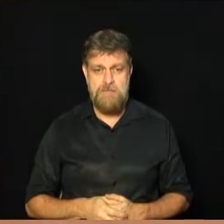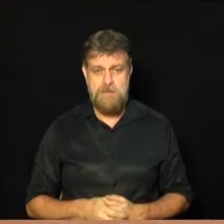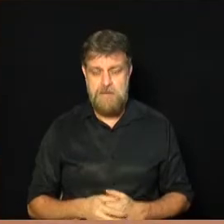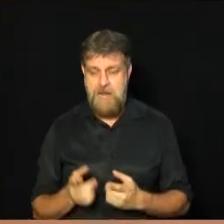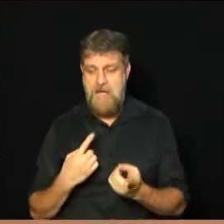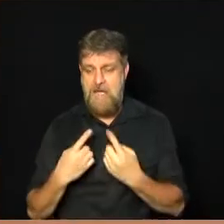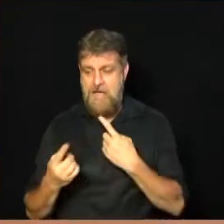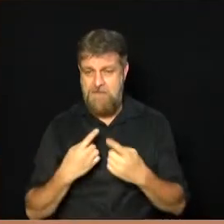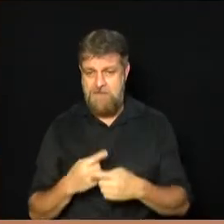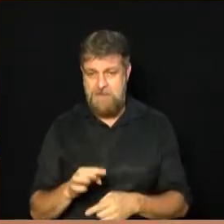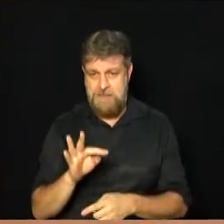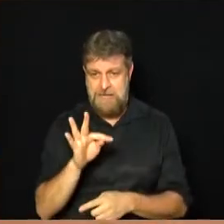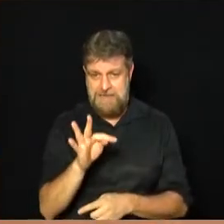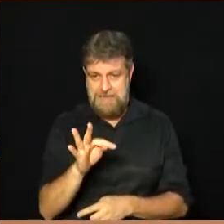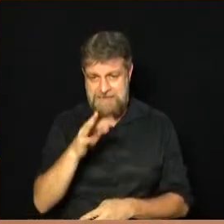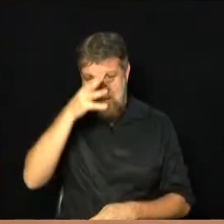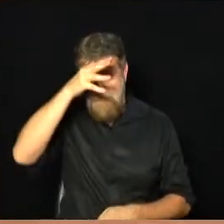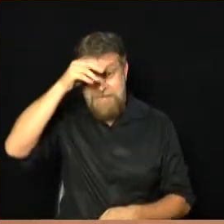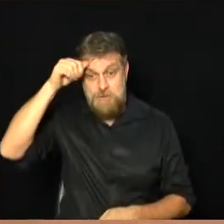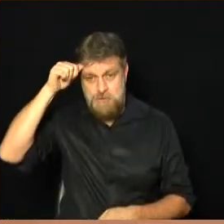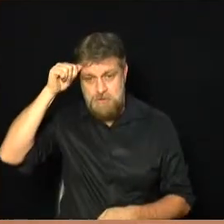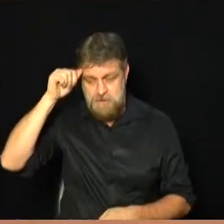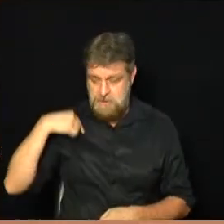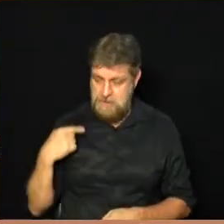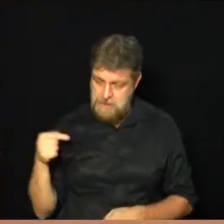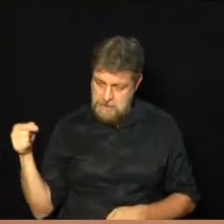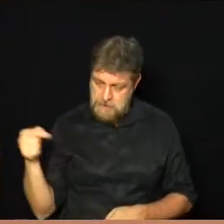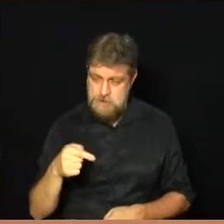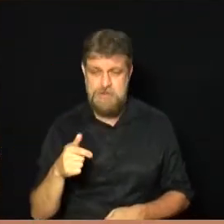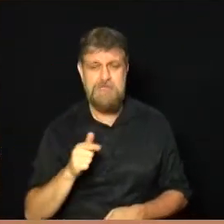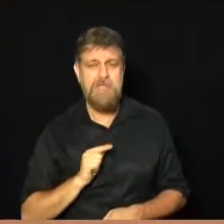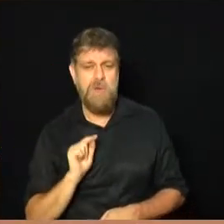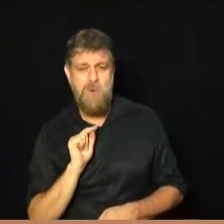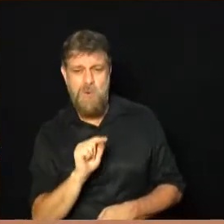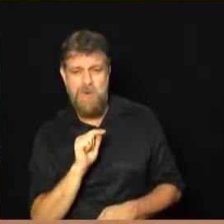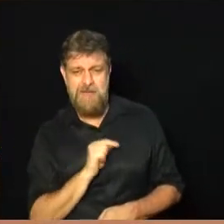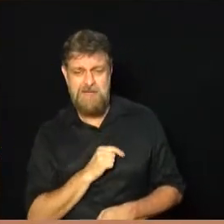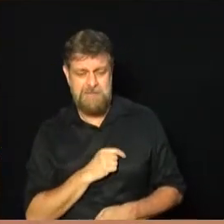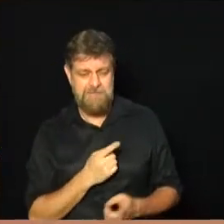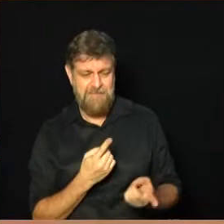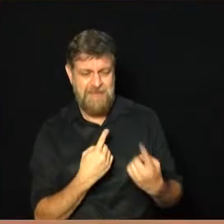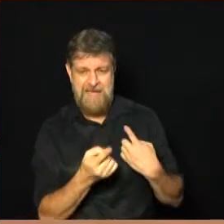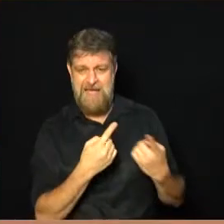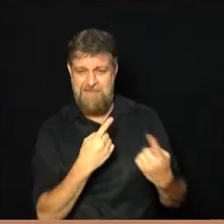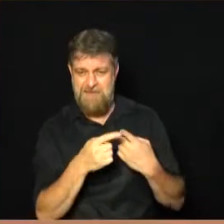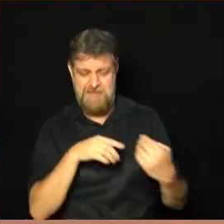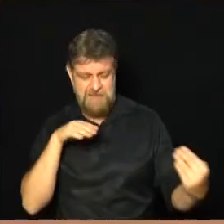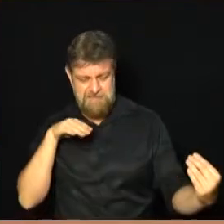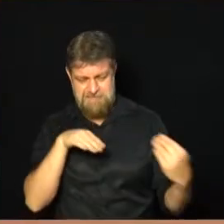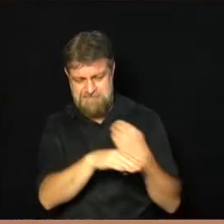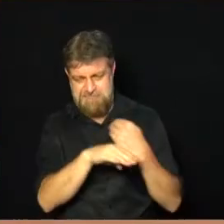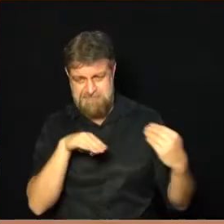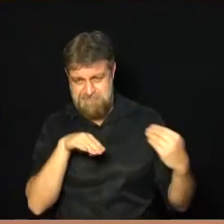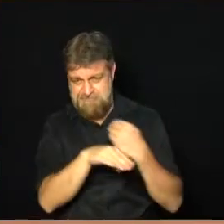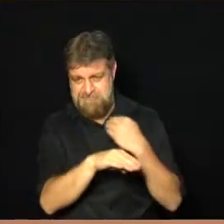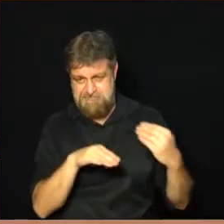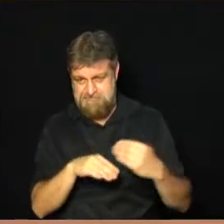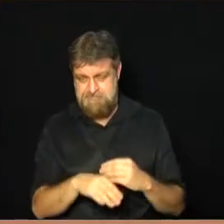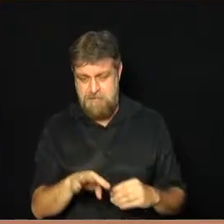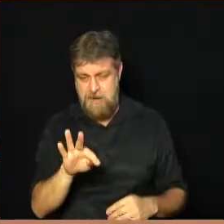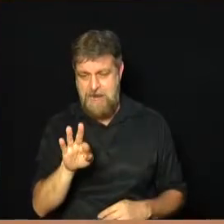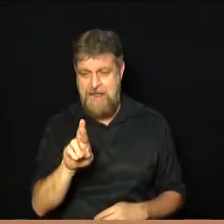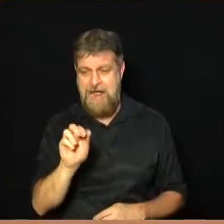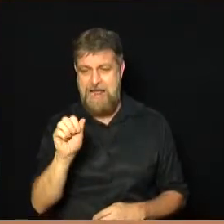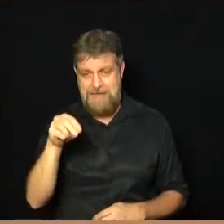Transamazônica, ali a gente tem também, além do fluxo, né, da avenida, das duas grandes avenidas, na Transamazônica e João Bueno